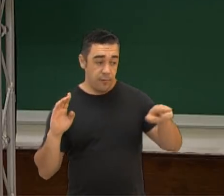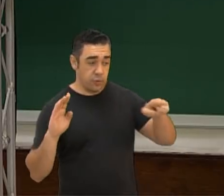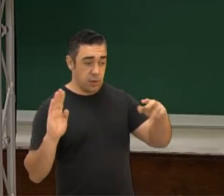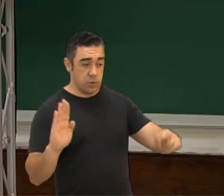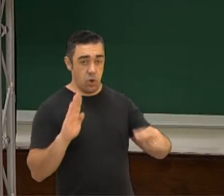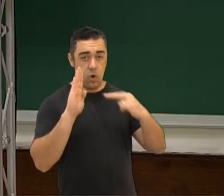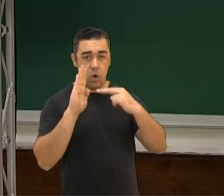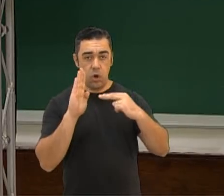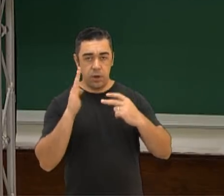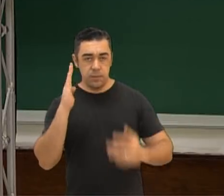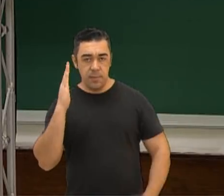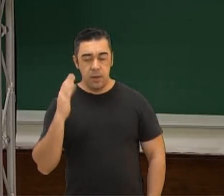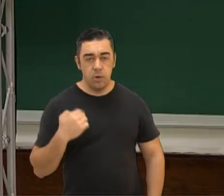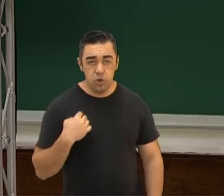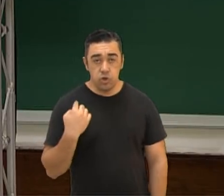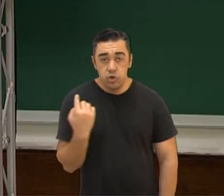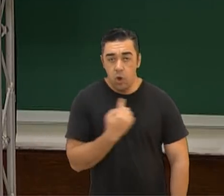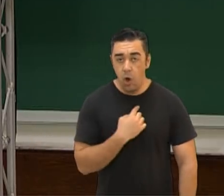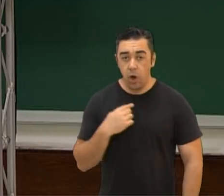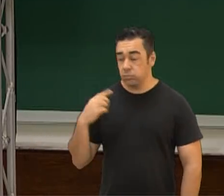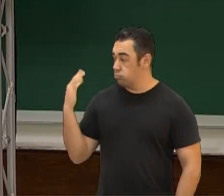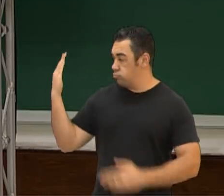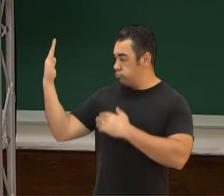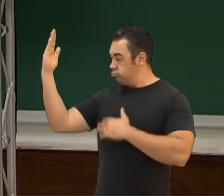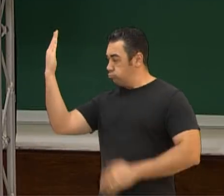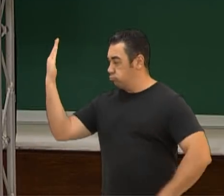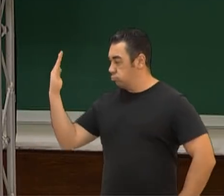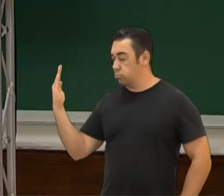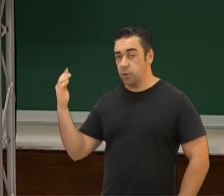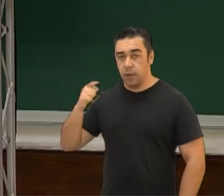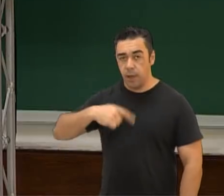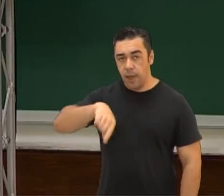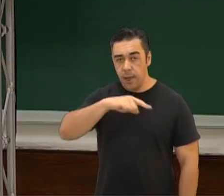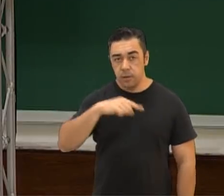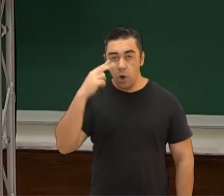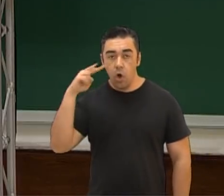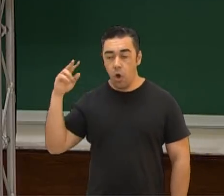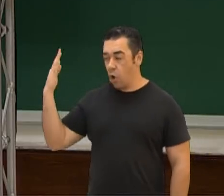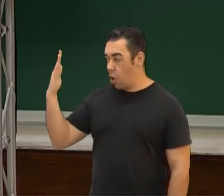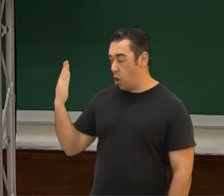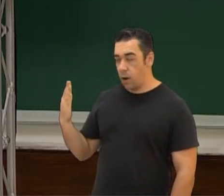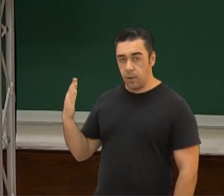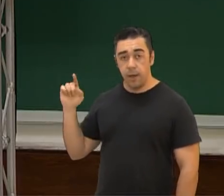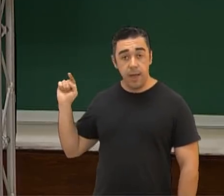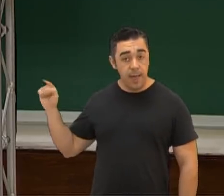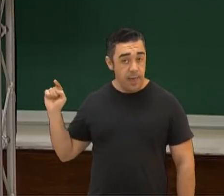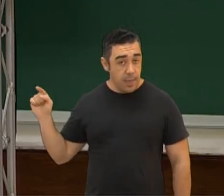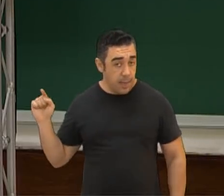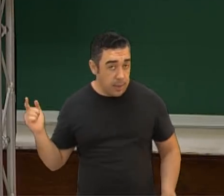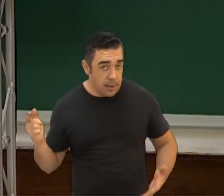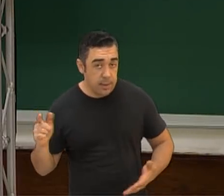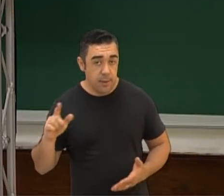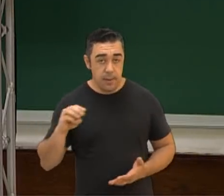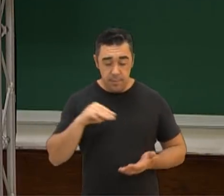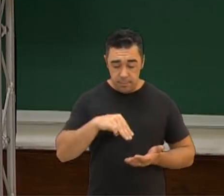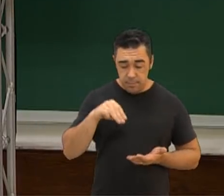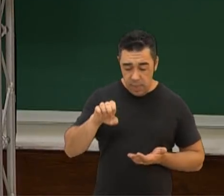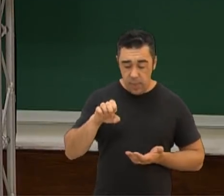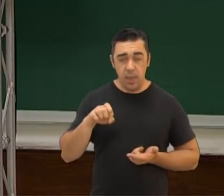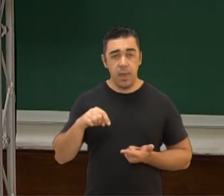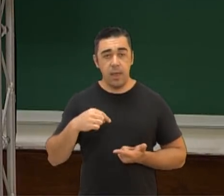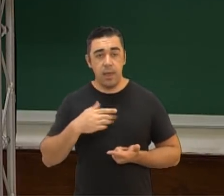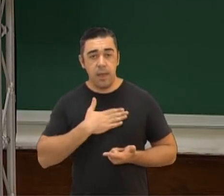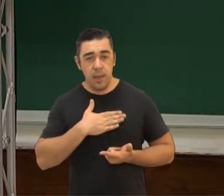espelho. Nós nos olhamos, vós vos olhais e eles se olham. Ali, né, nesse me, eu